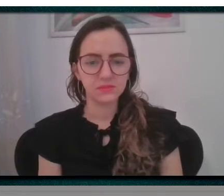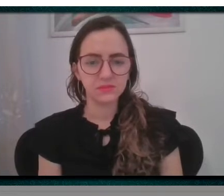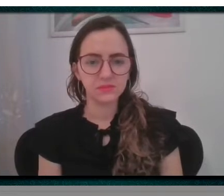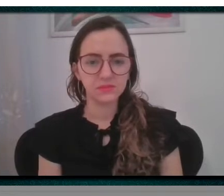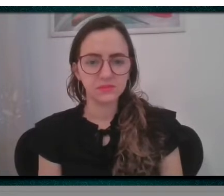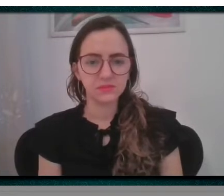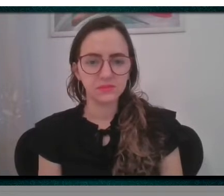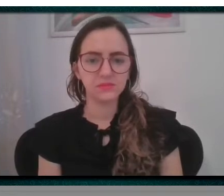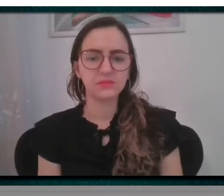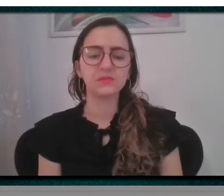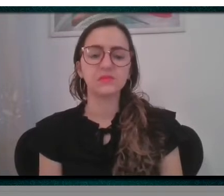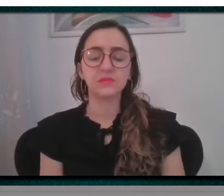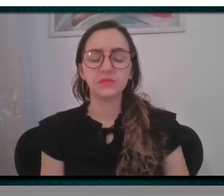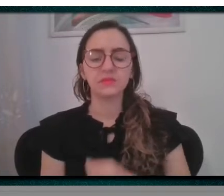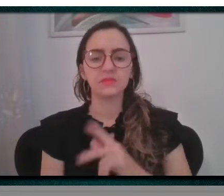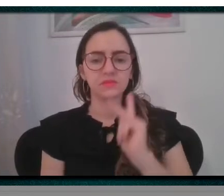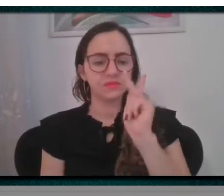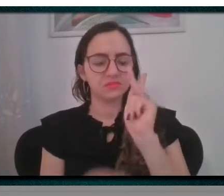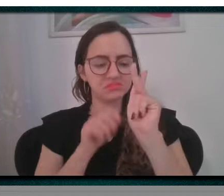é o ácido.